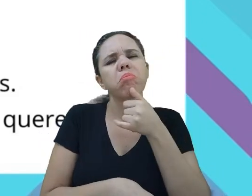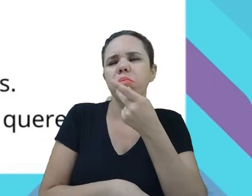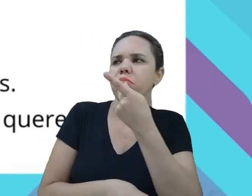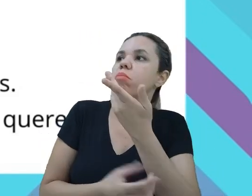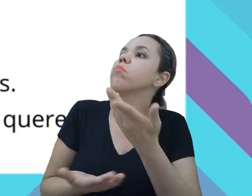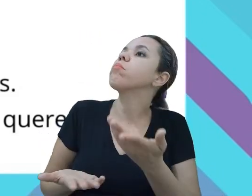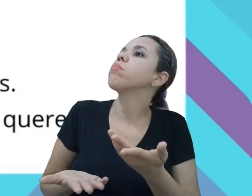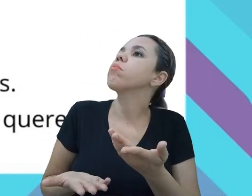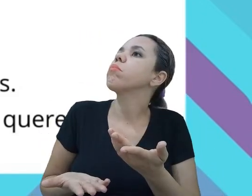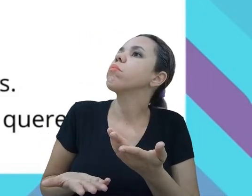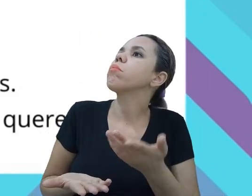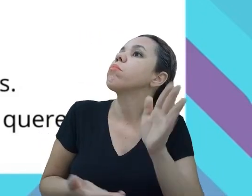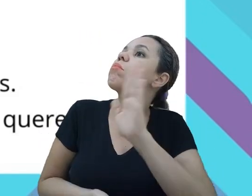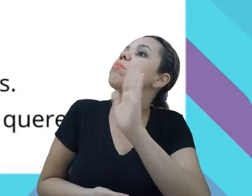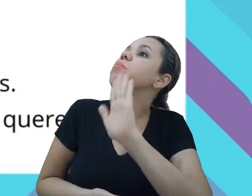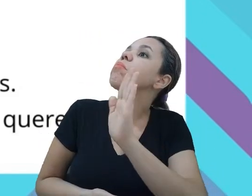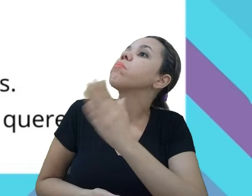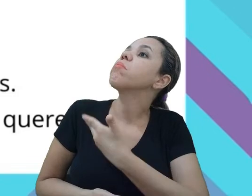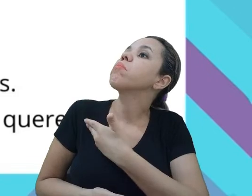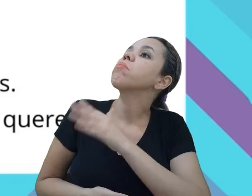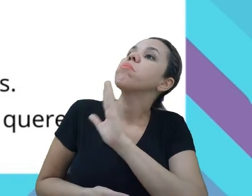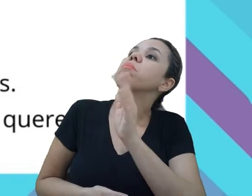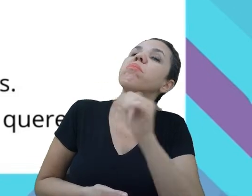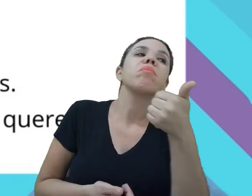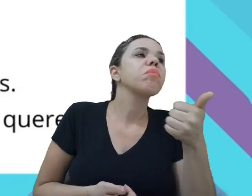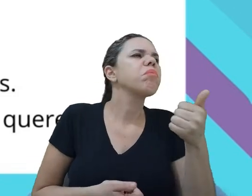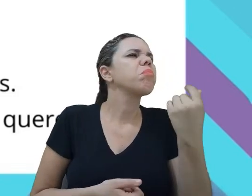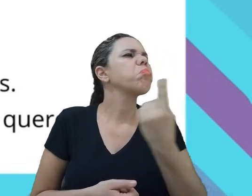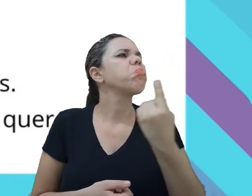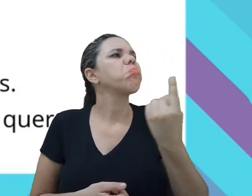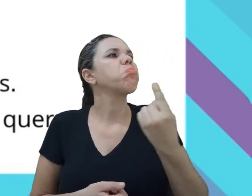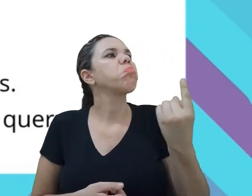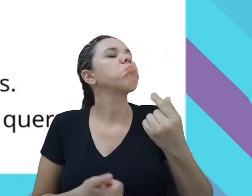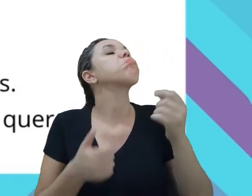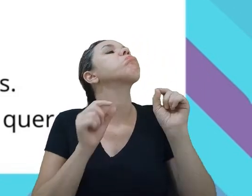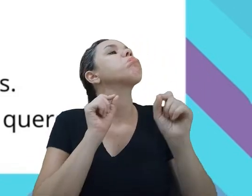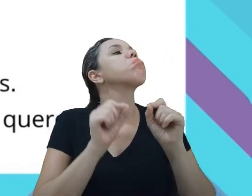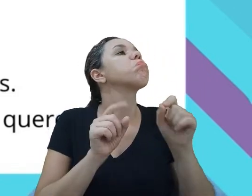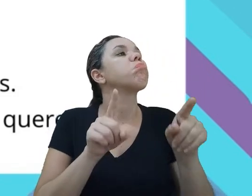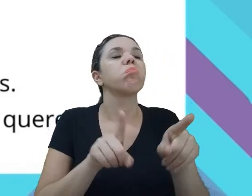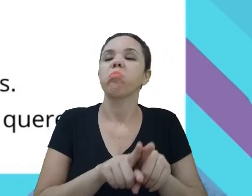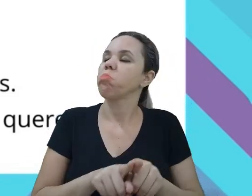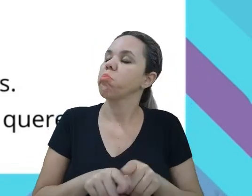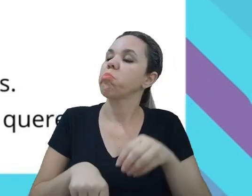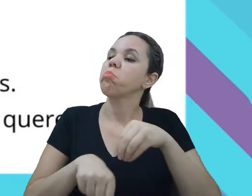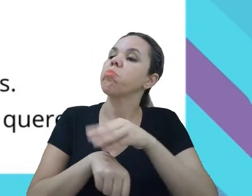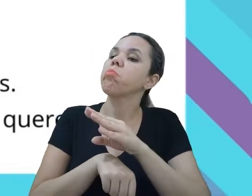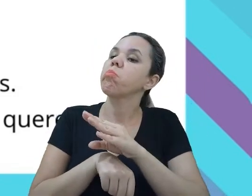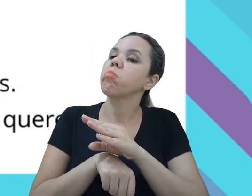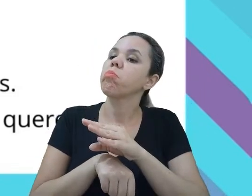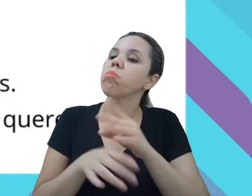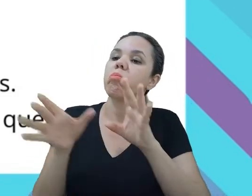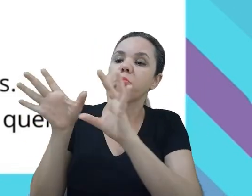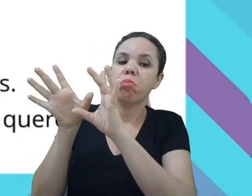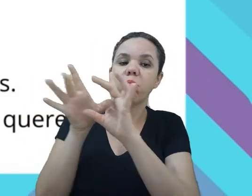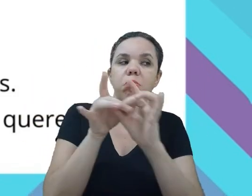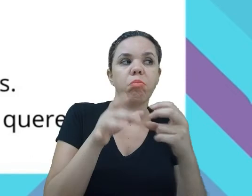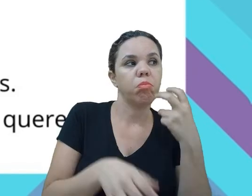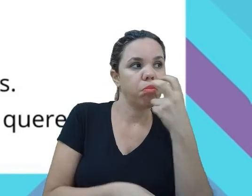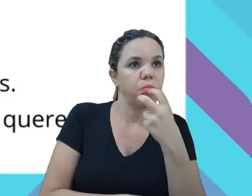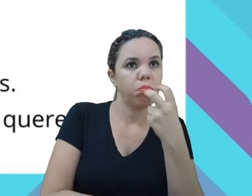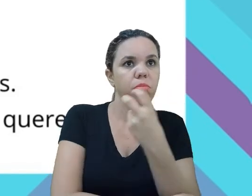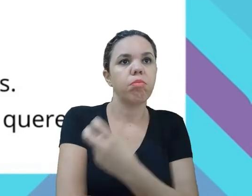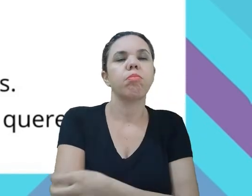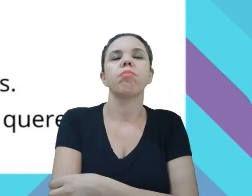fala assim: já listei os possíveis desastres, as possíveis hipóteses, discurso em público. E isso remete à questão